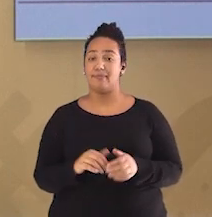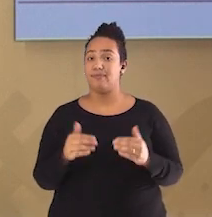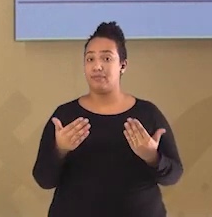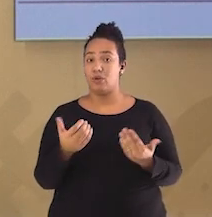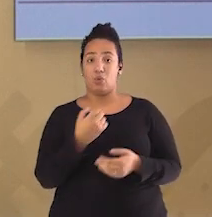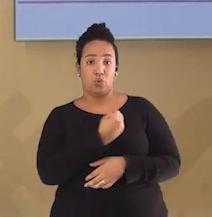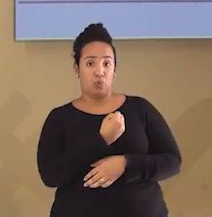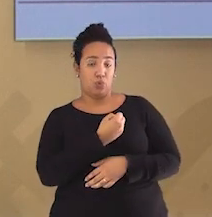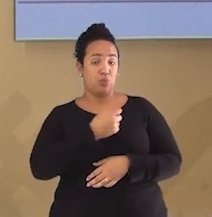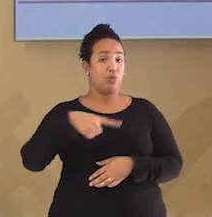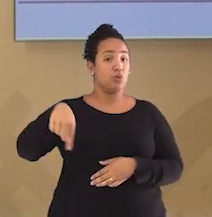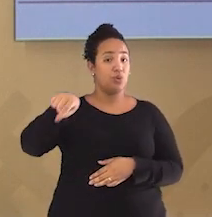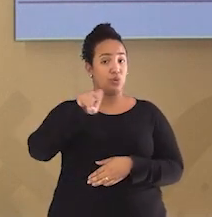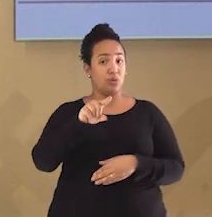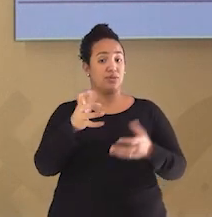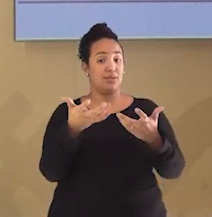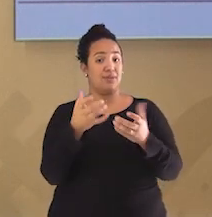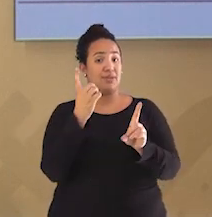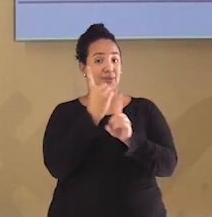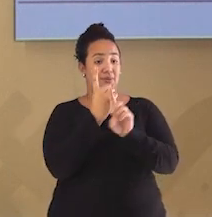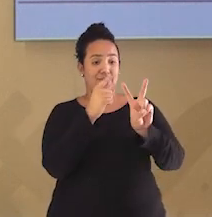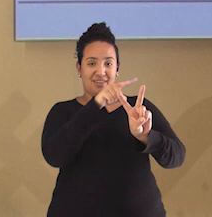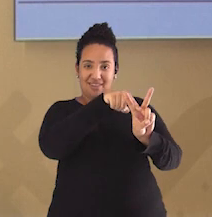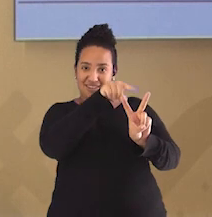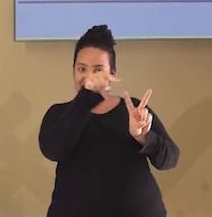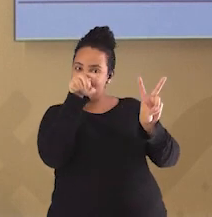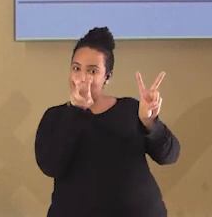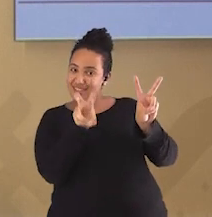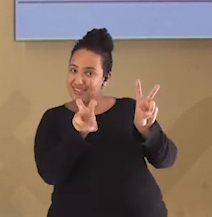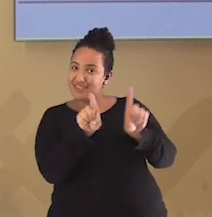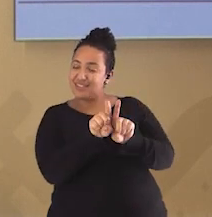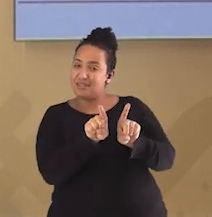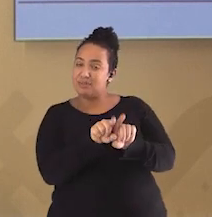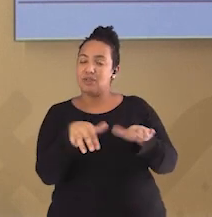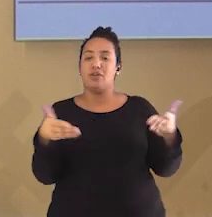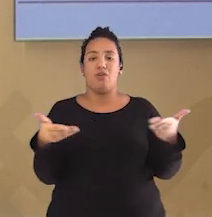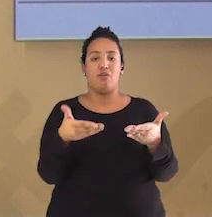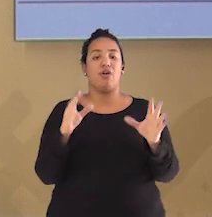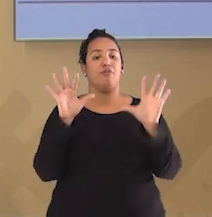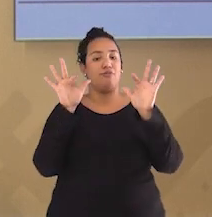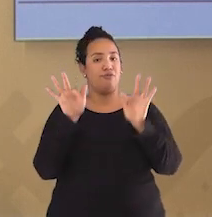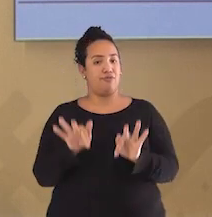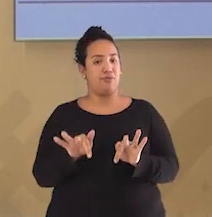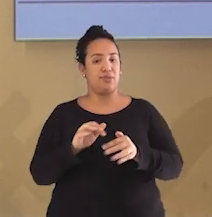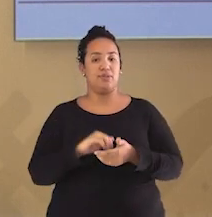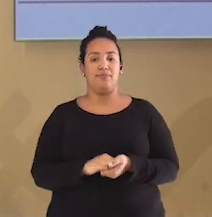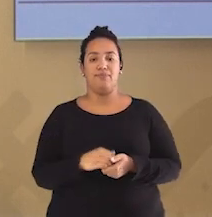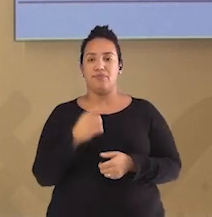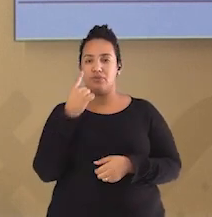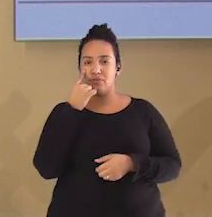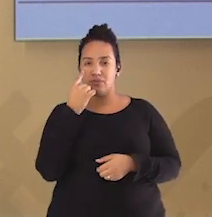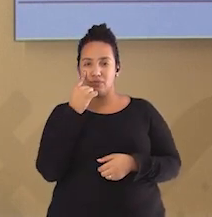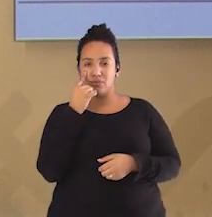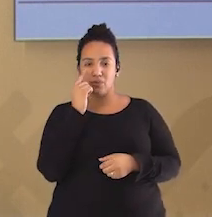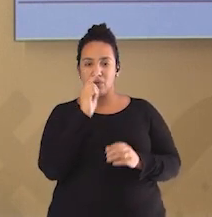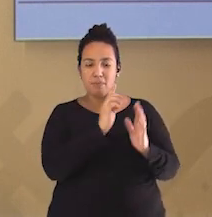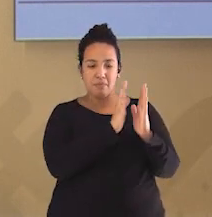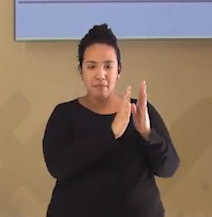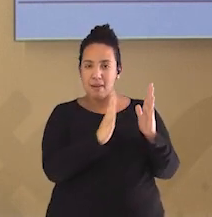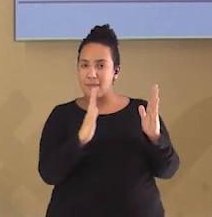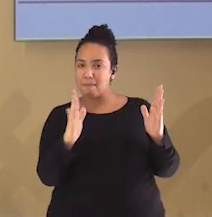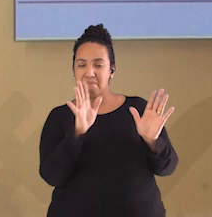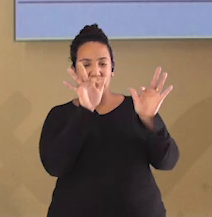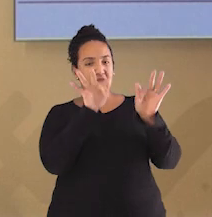o número que buscamos também termina em 5, vamos terminar essa conta. As outras contas não foram